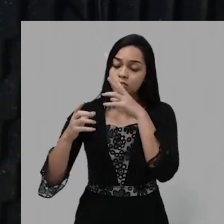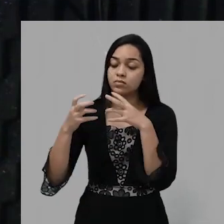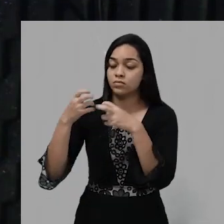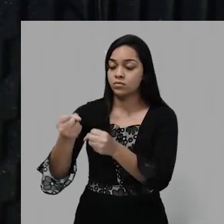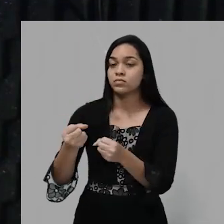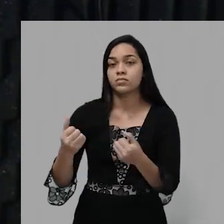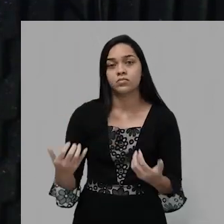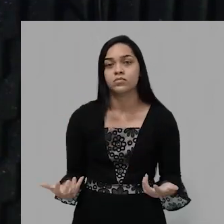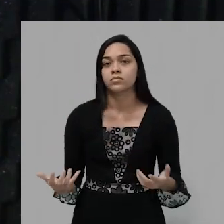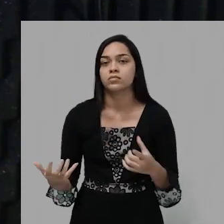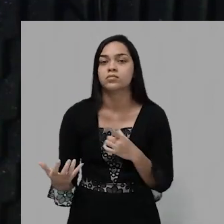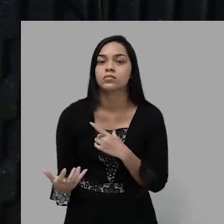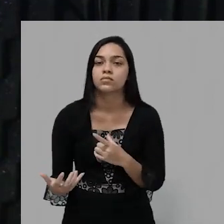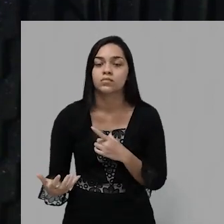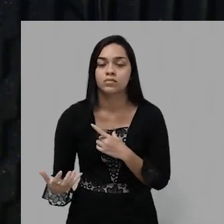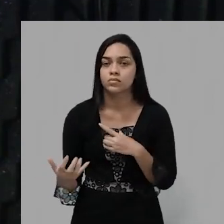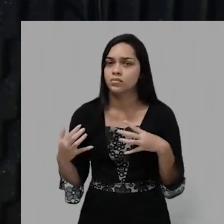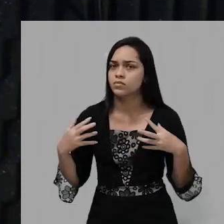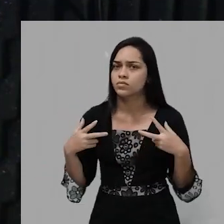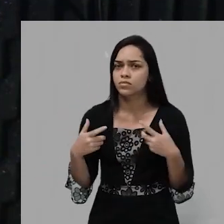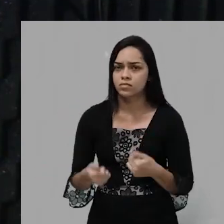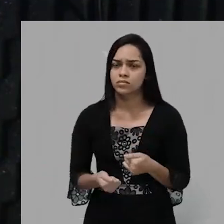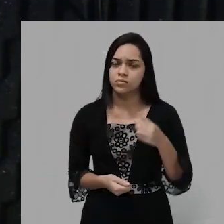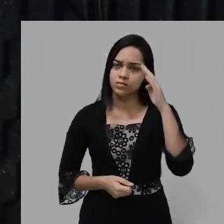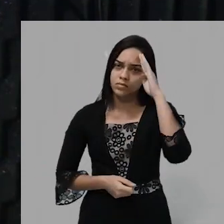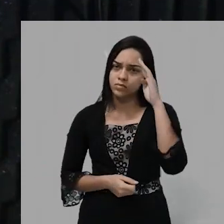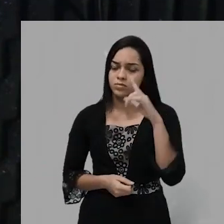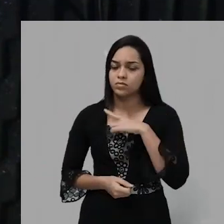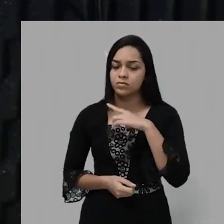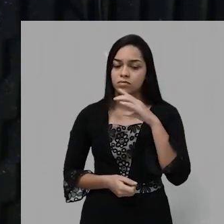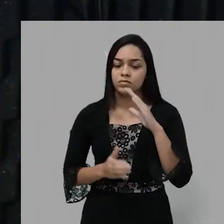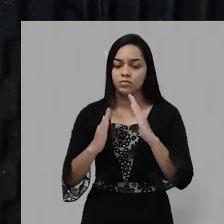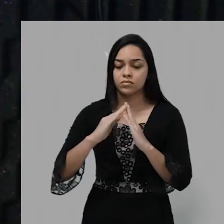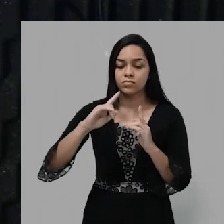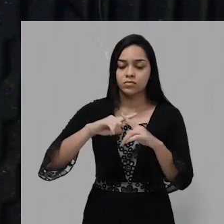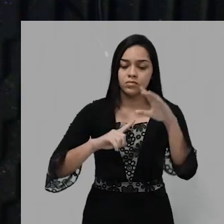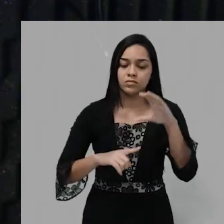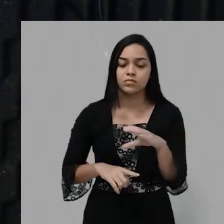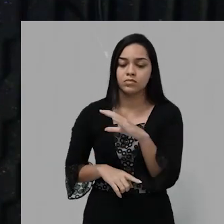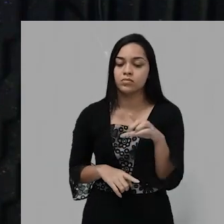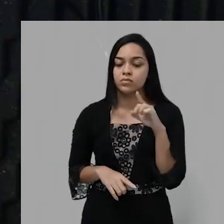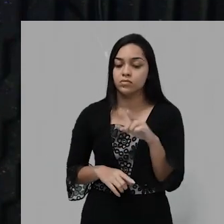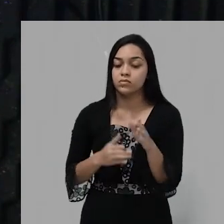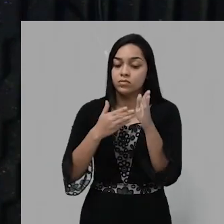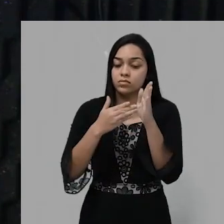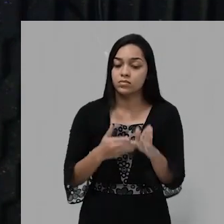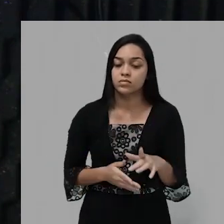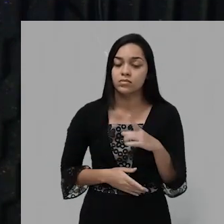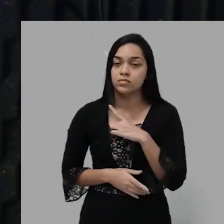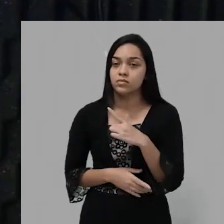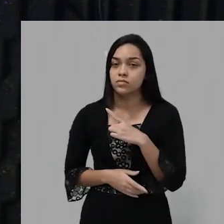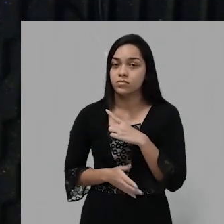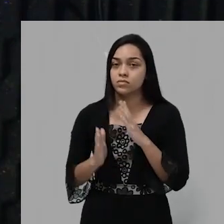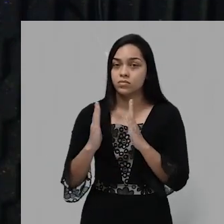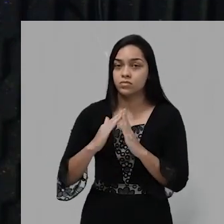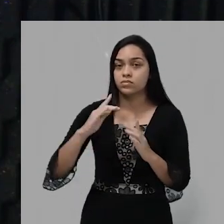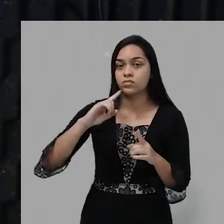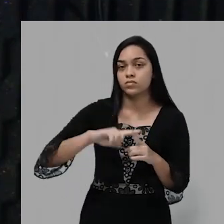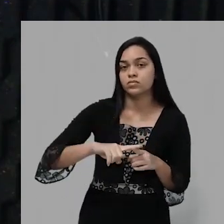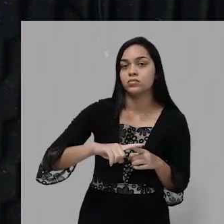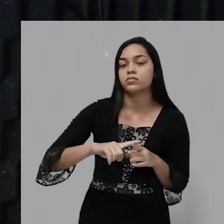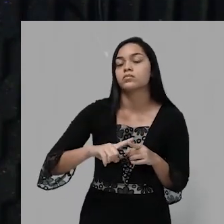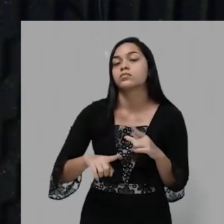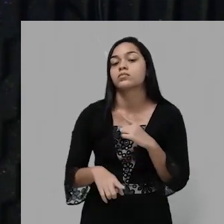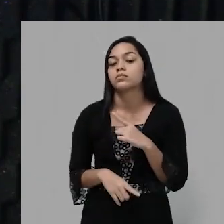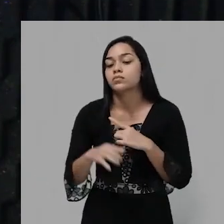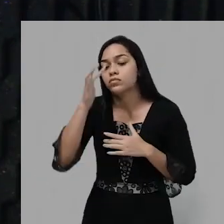absurdo, um poder absoluto, principalmente a Igreja Católica. Então, ou você seguia o que propunha a Igreja, o que